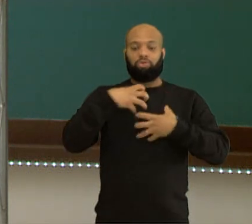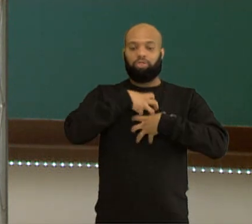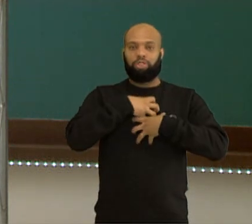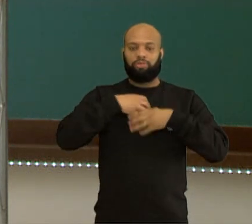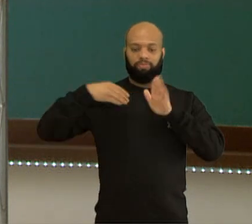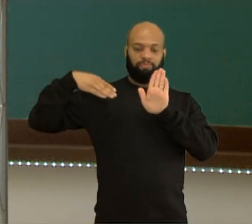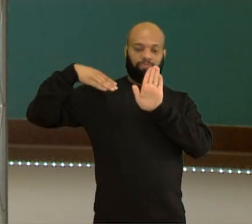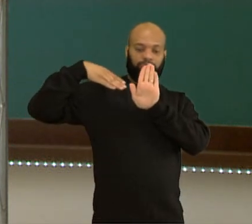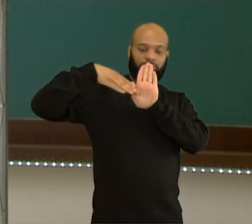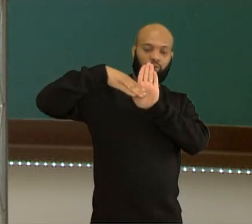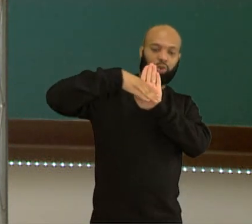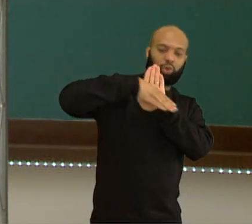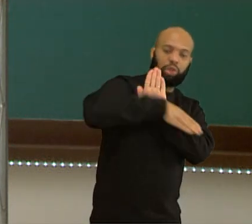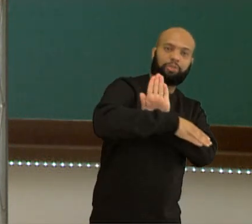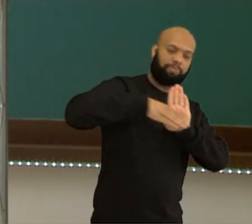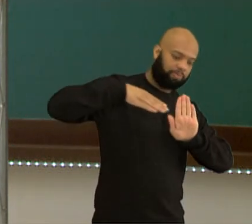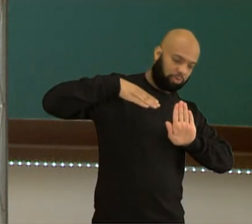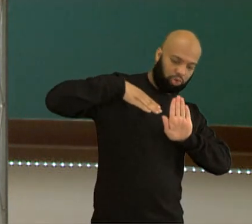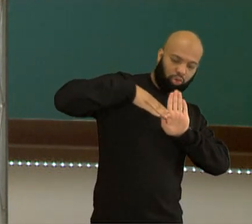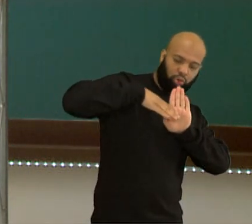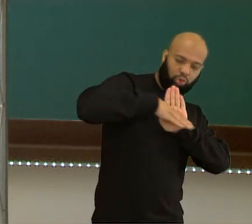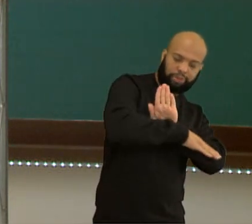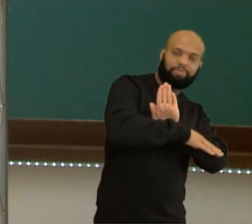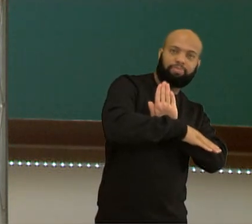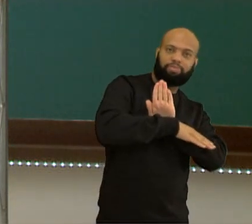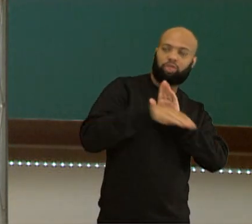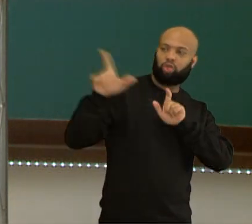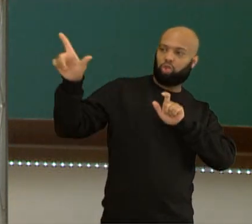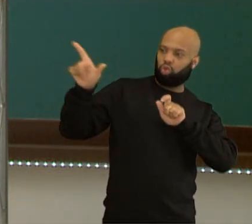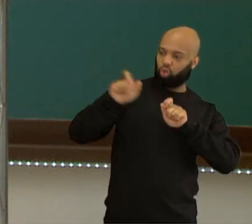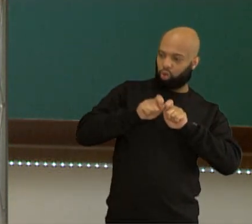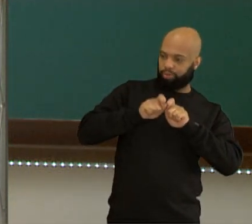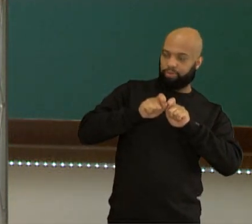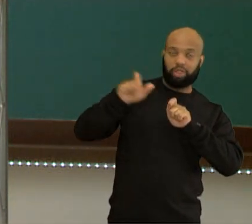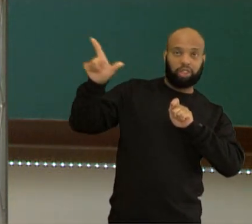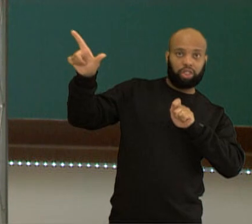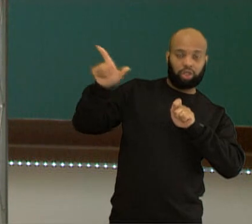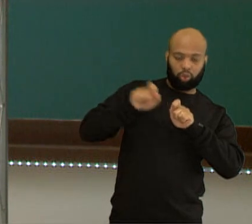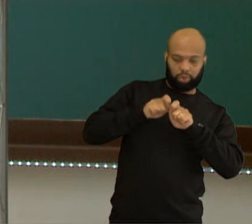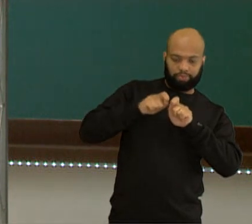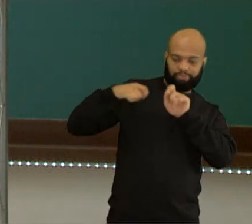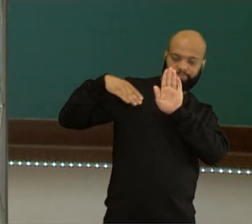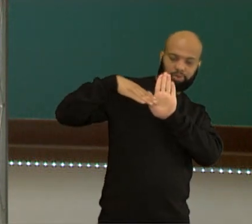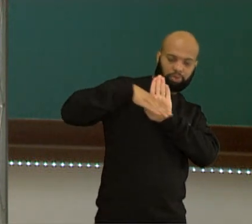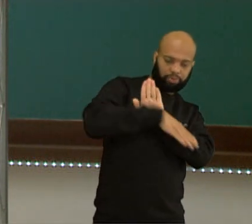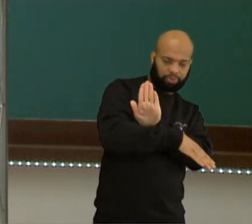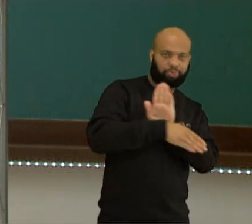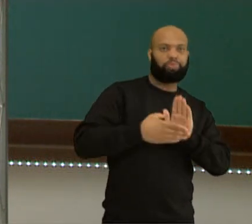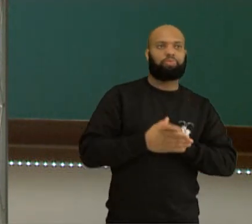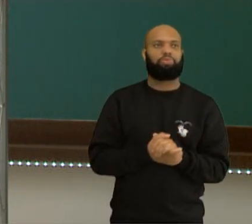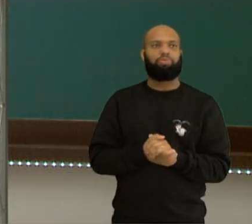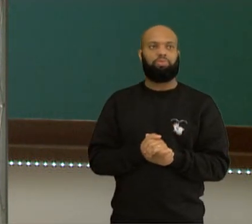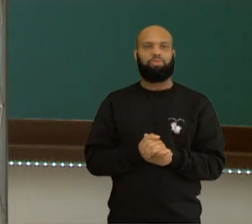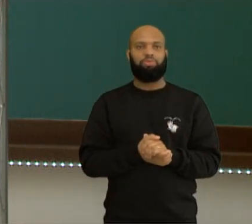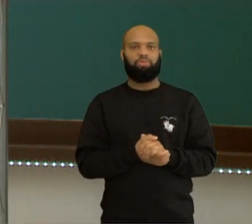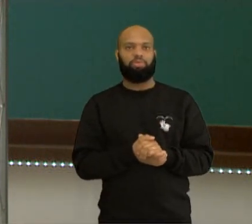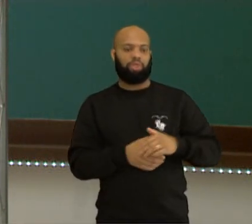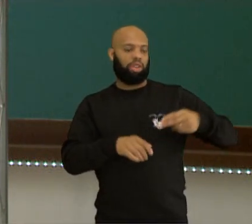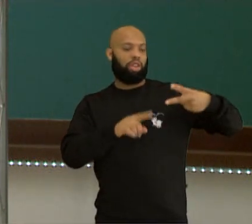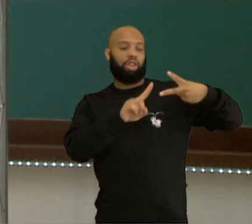ser decrescente, tá? O A é menor do que zero, vai decrescer, tá? Na letra B, nós temos